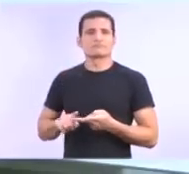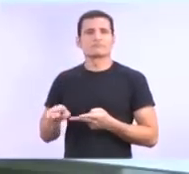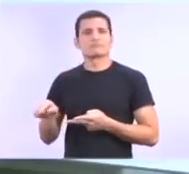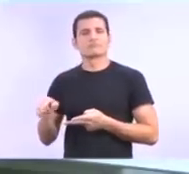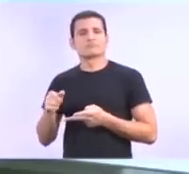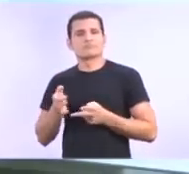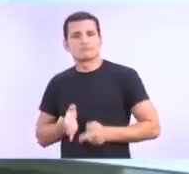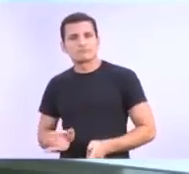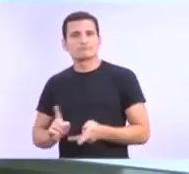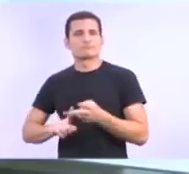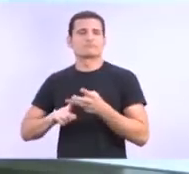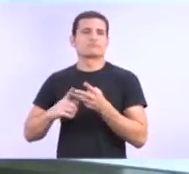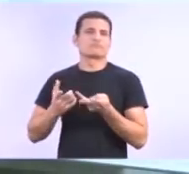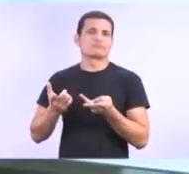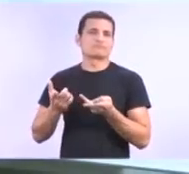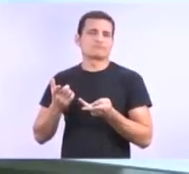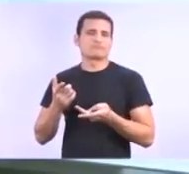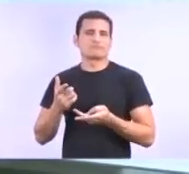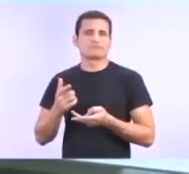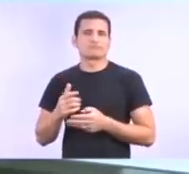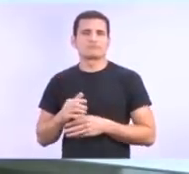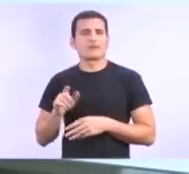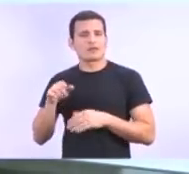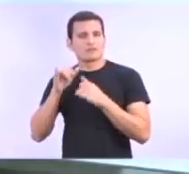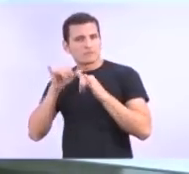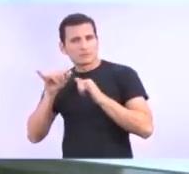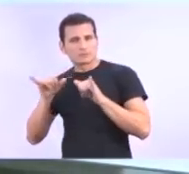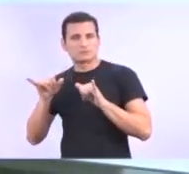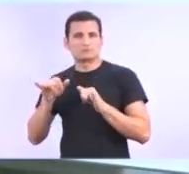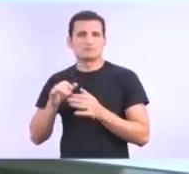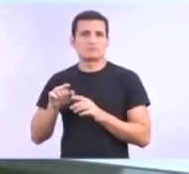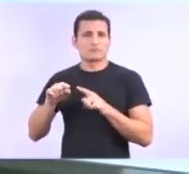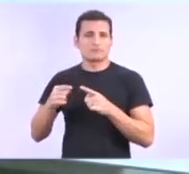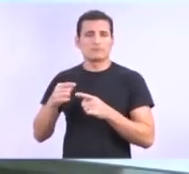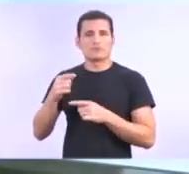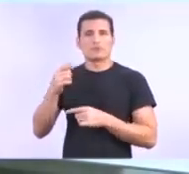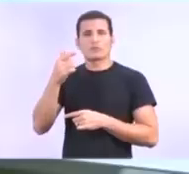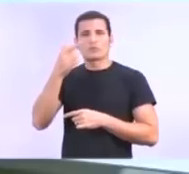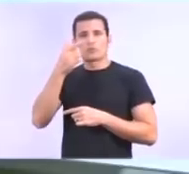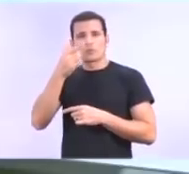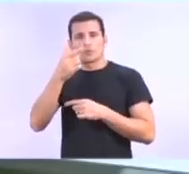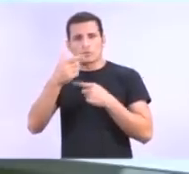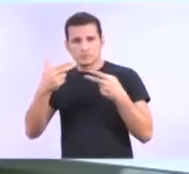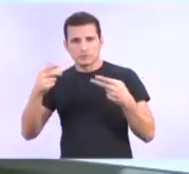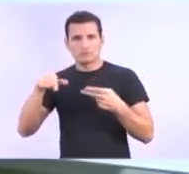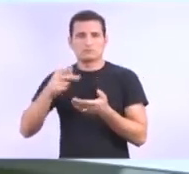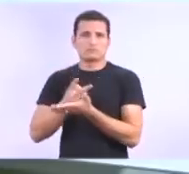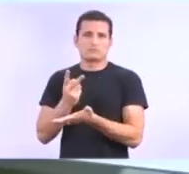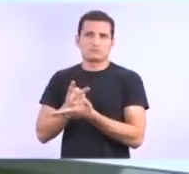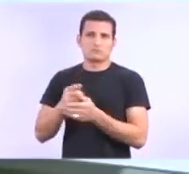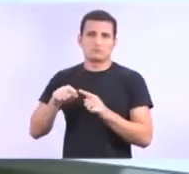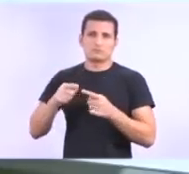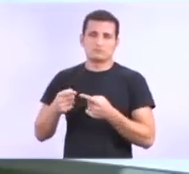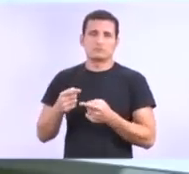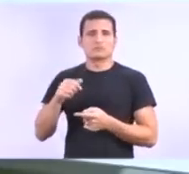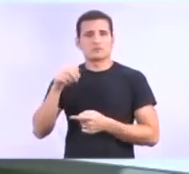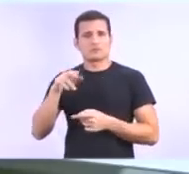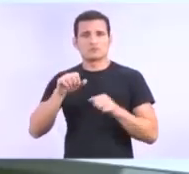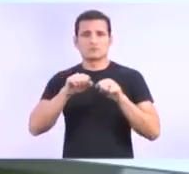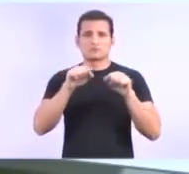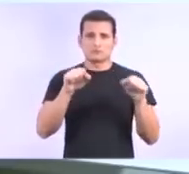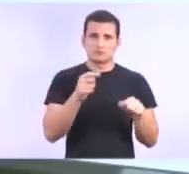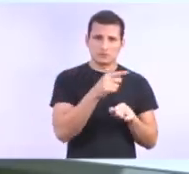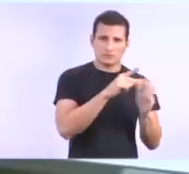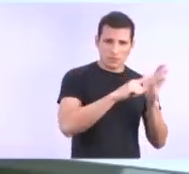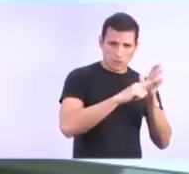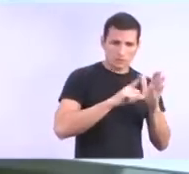origem, etnia, etc, etc. Quer dizer, são informações, mas o objeto é o mesmo. A questão é que quem desenvolveu o sistema da loja e quem